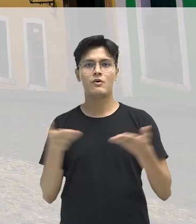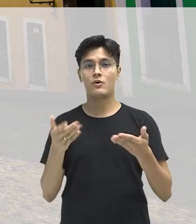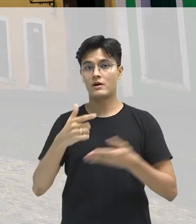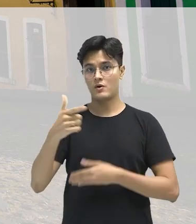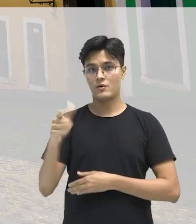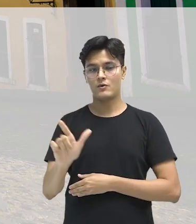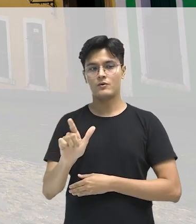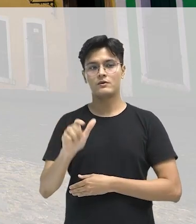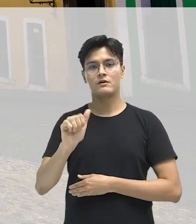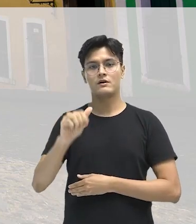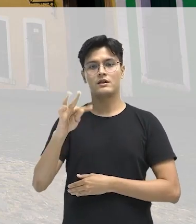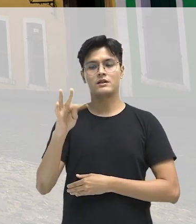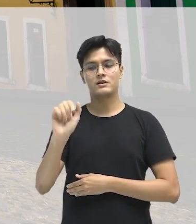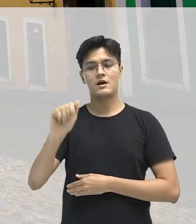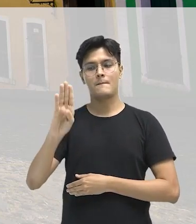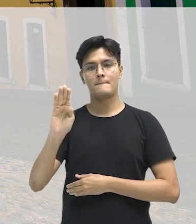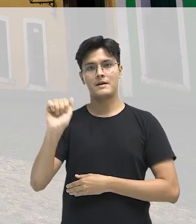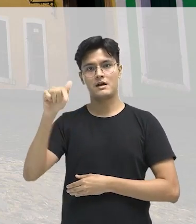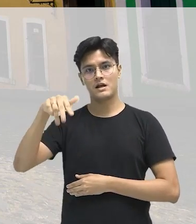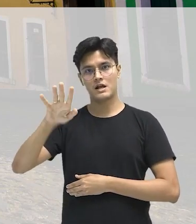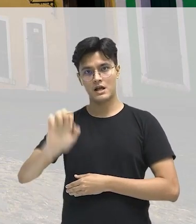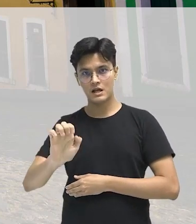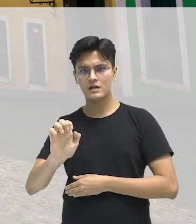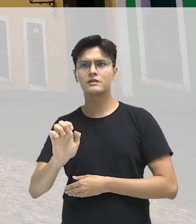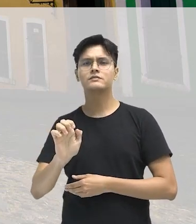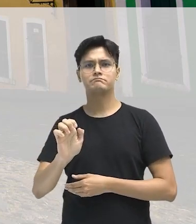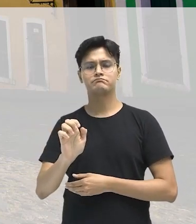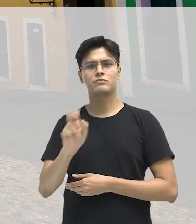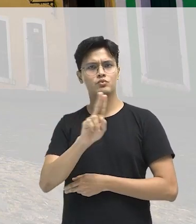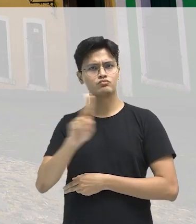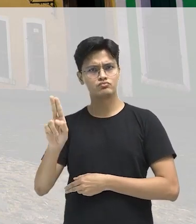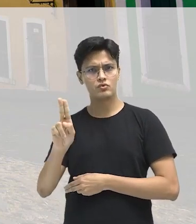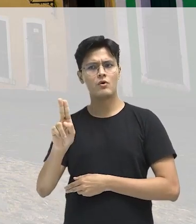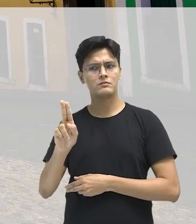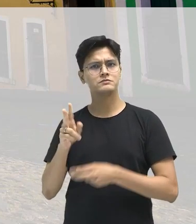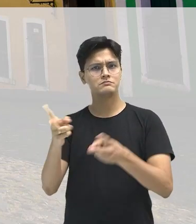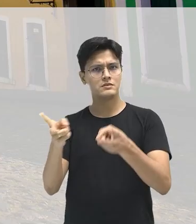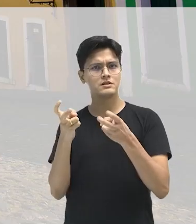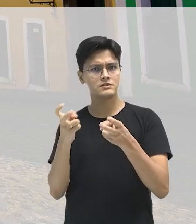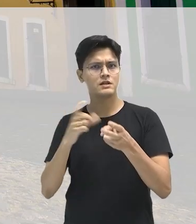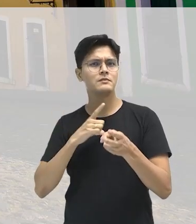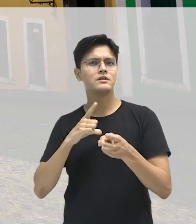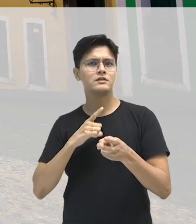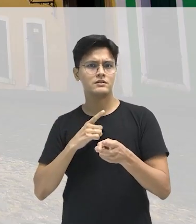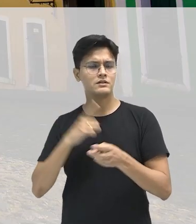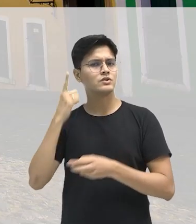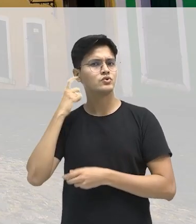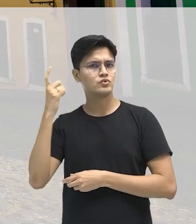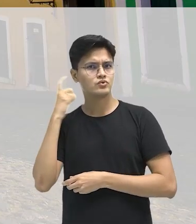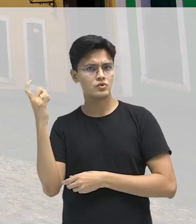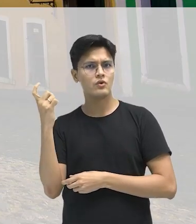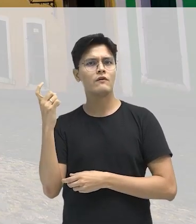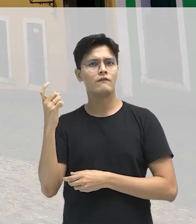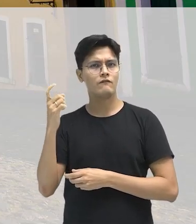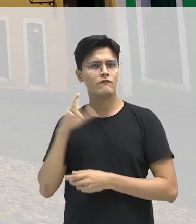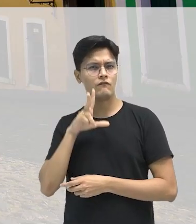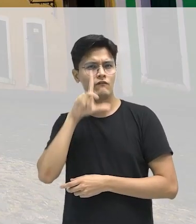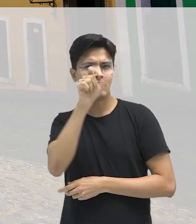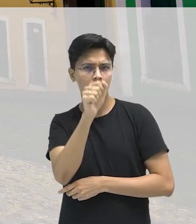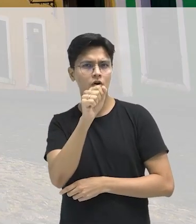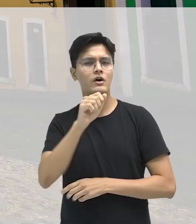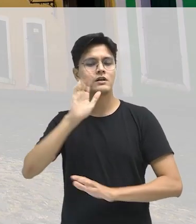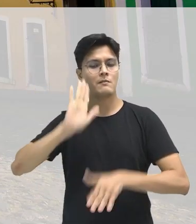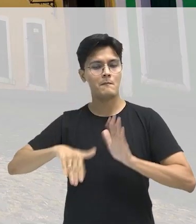nosso atabaque, que pelo nome já dá para a gente perceber que ele tem um som mais forte,